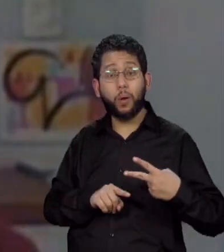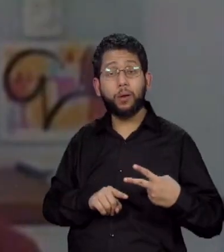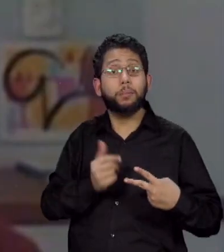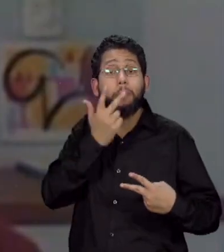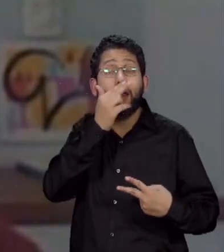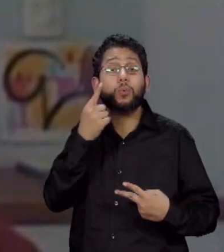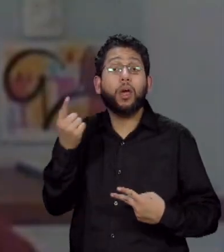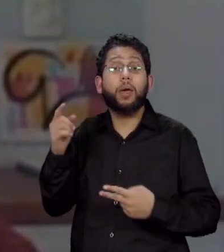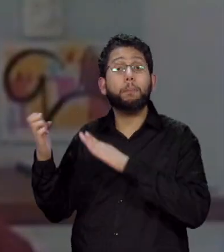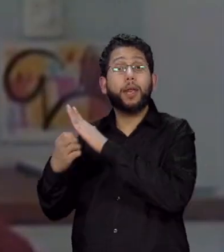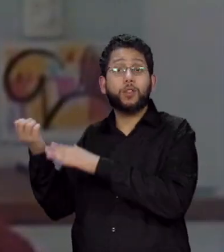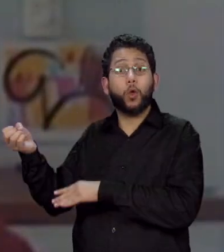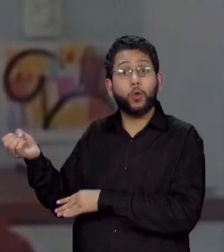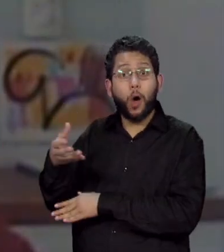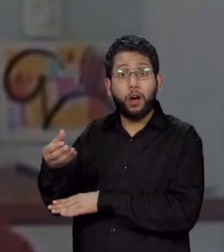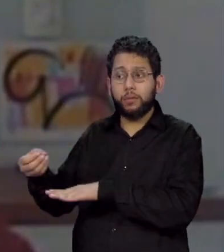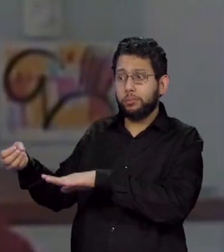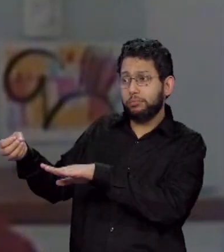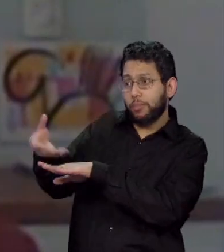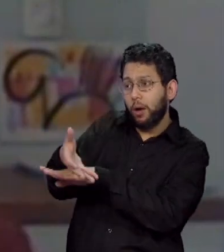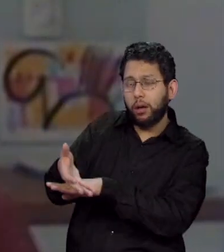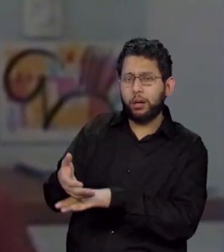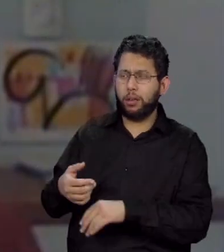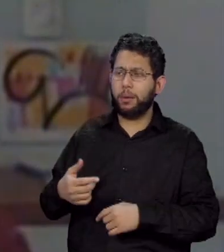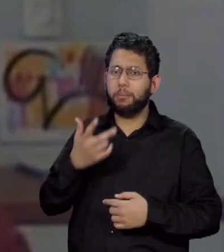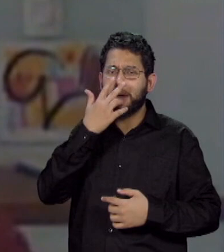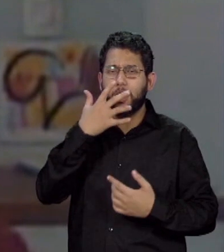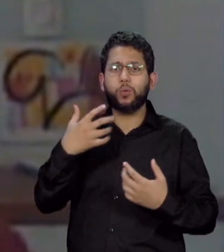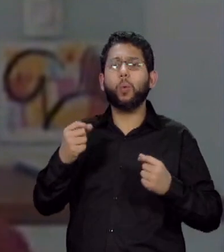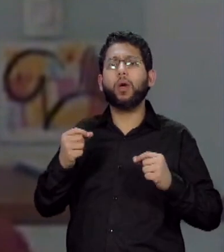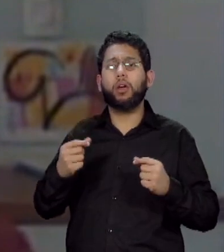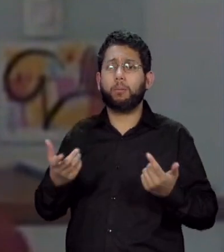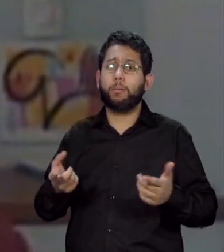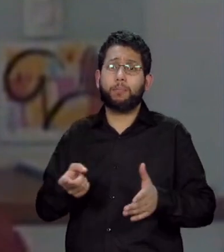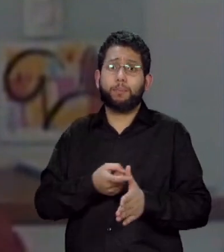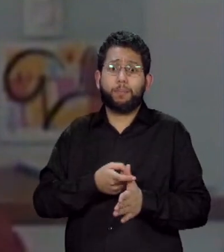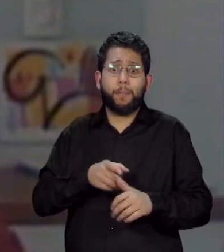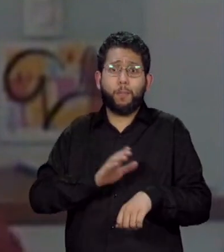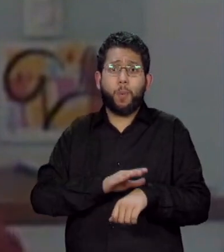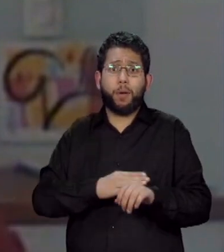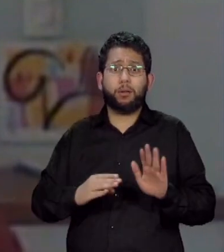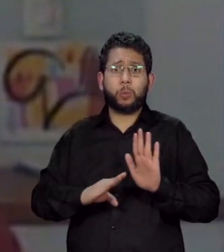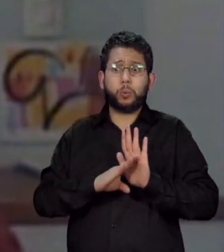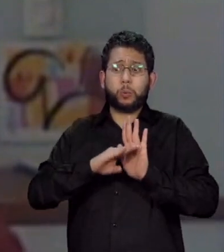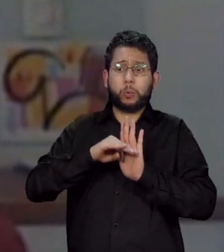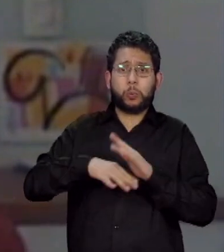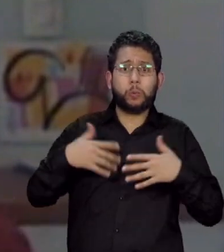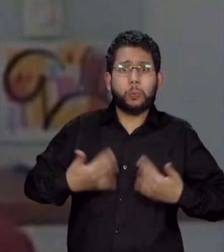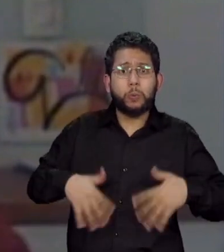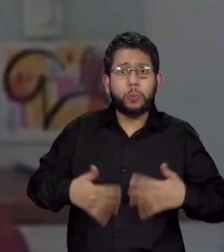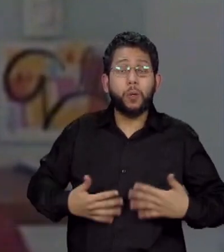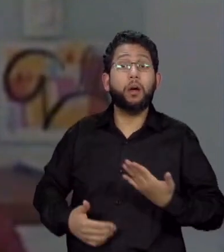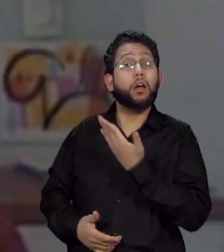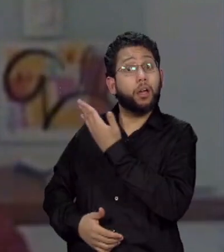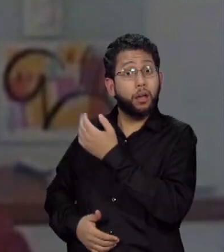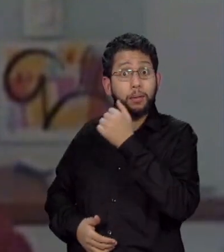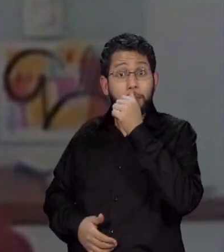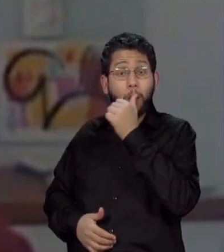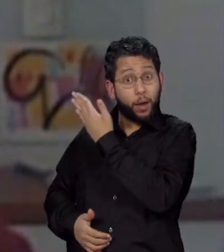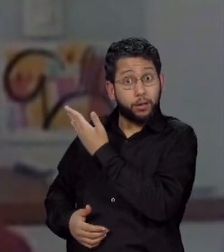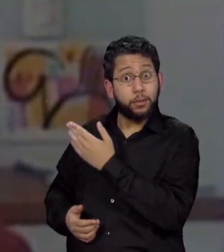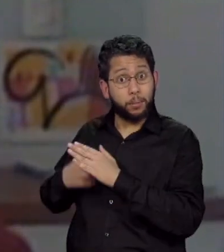provocou também uma forte empregabilidade, né? Na época de crise agora, esses grandes players criaram fundos